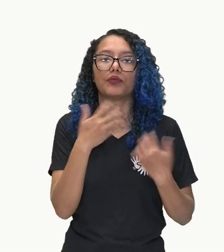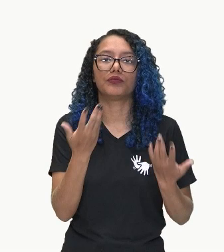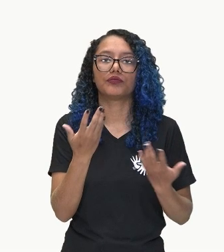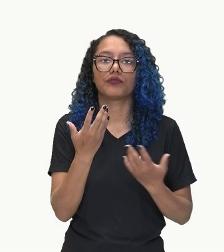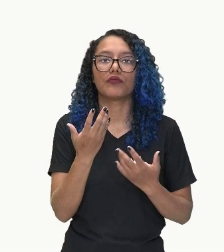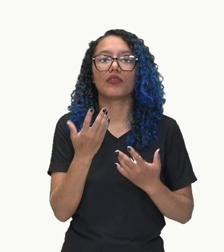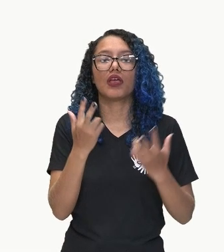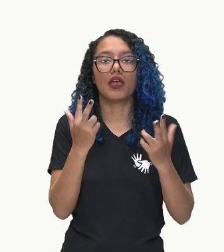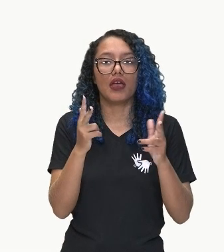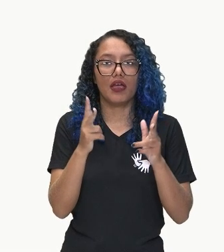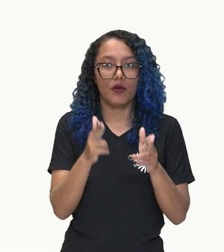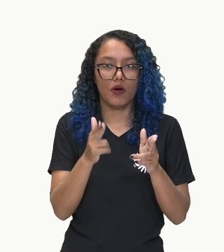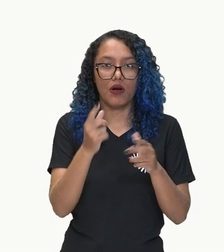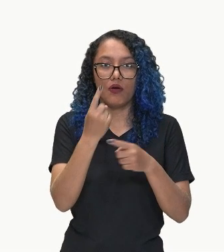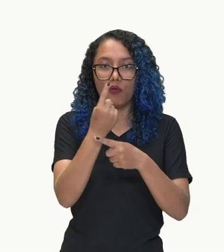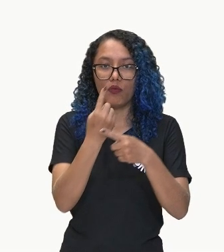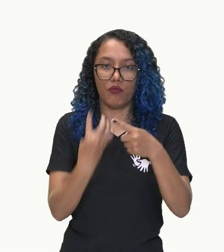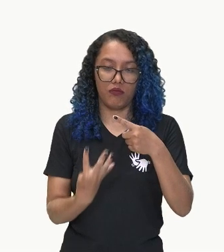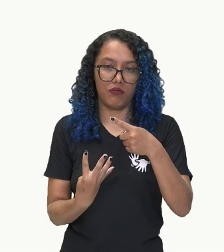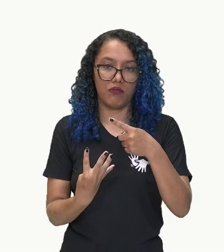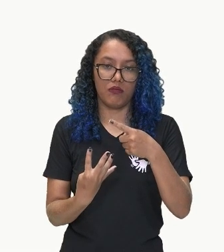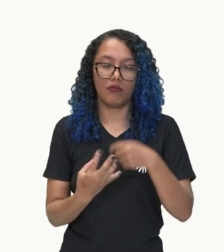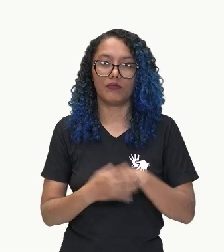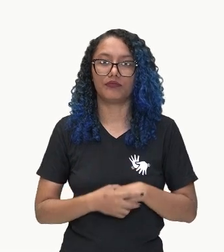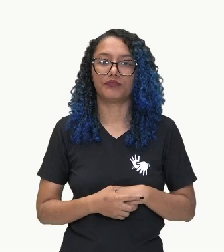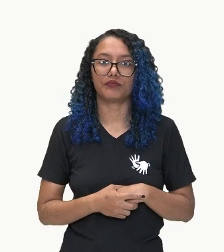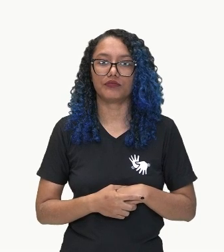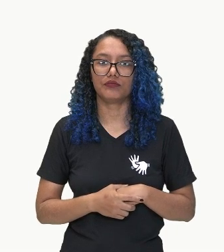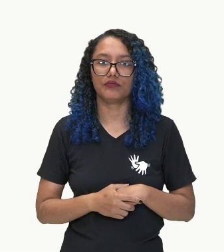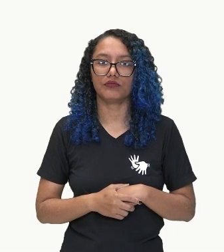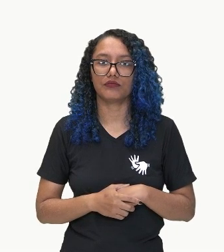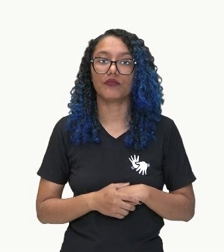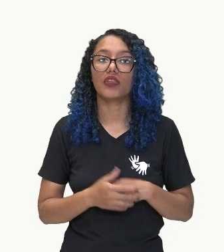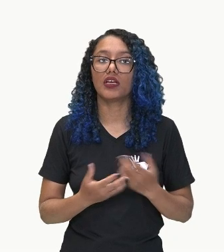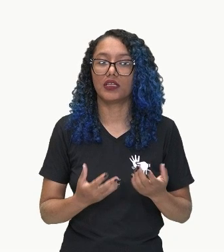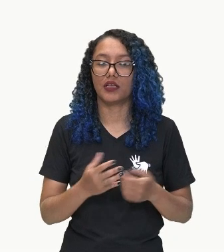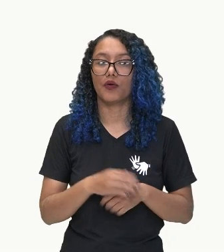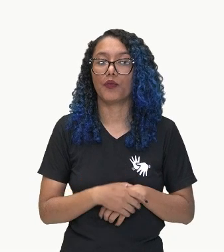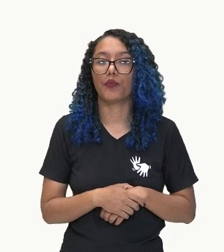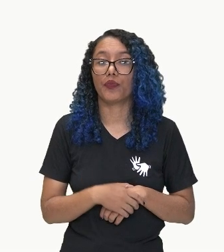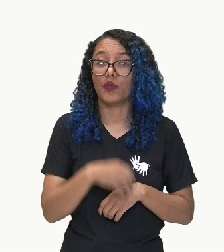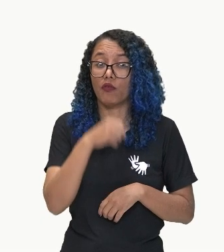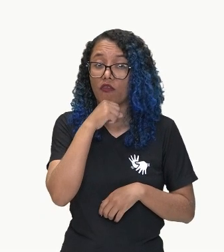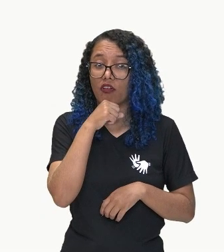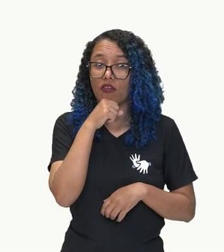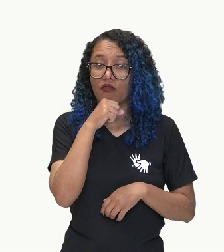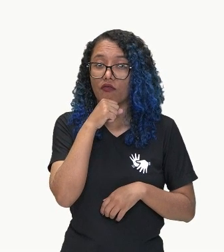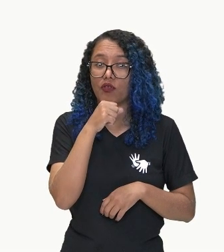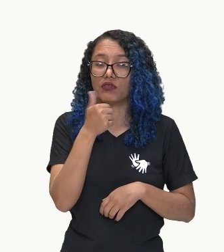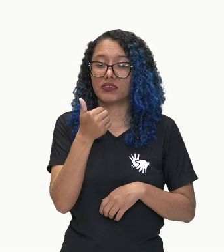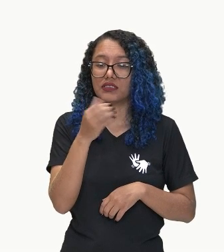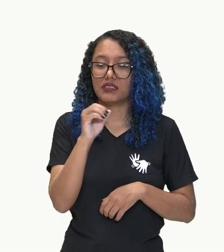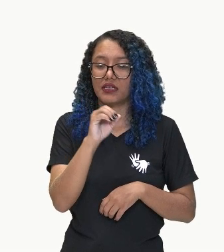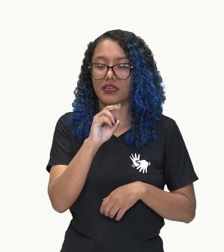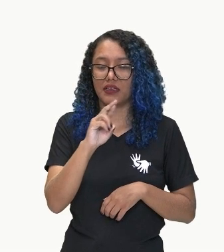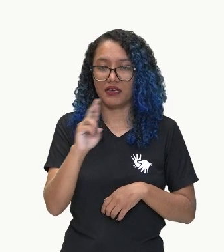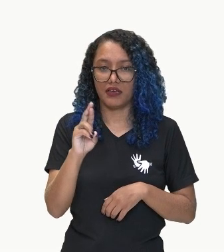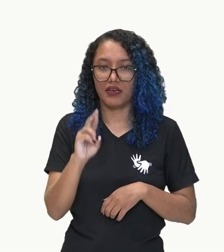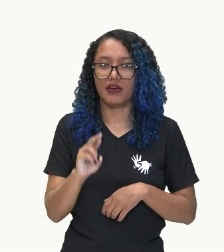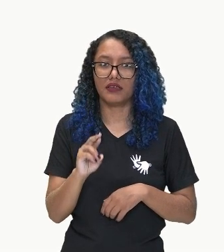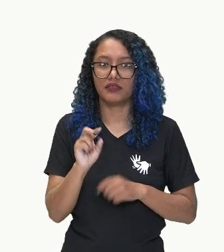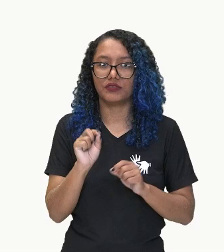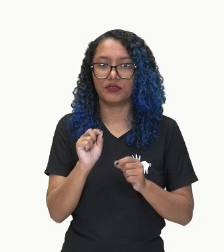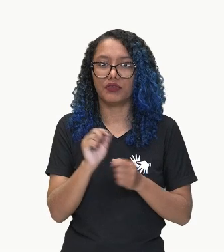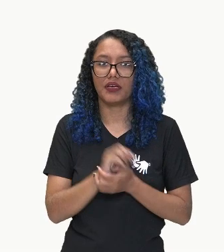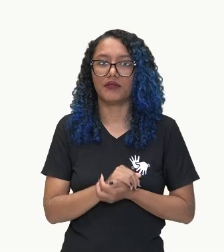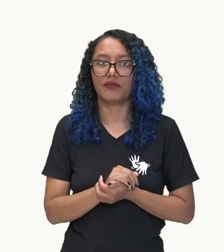1/4. Então, o vovô dele vai pegar aí os 100, vai dividir em 4